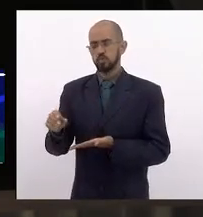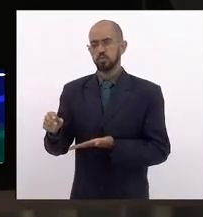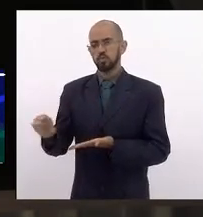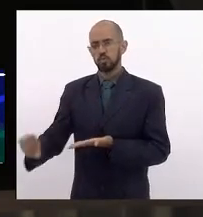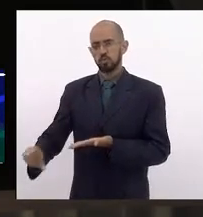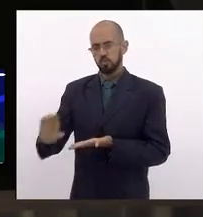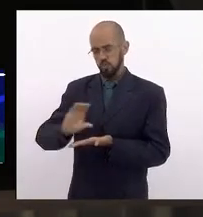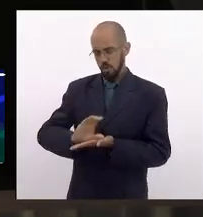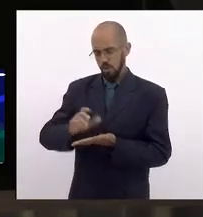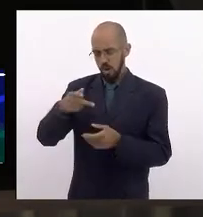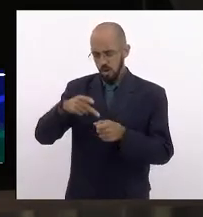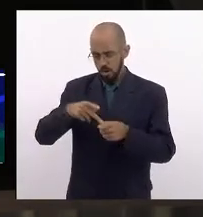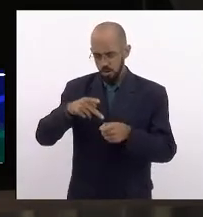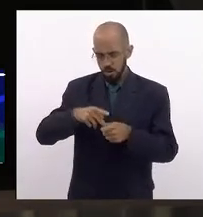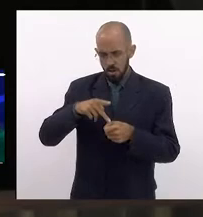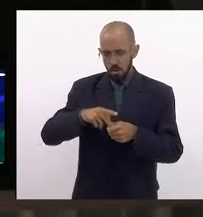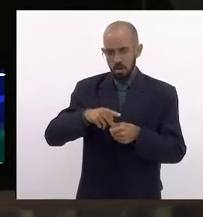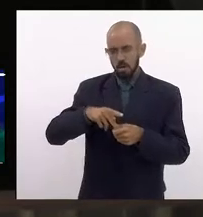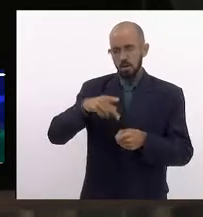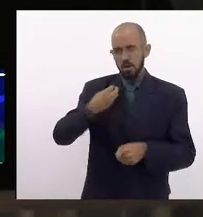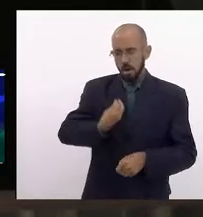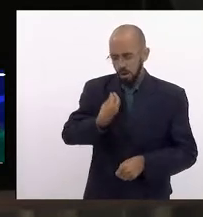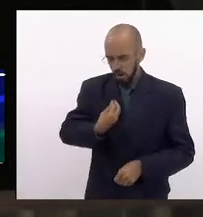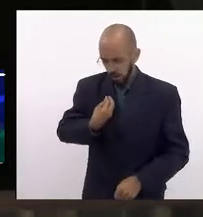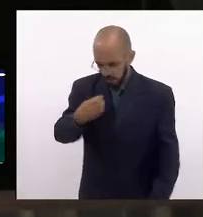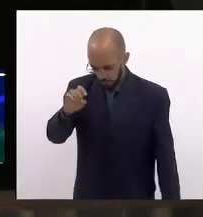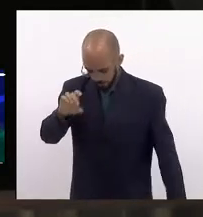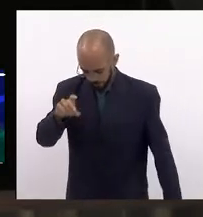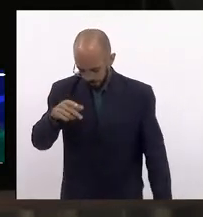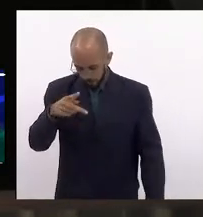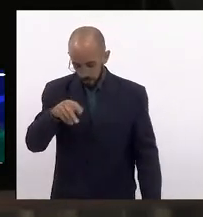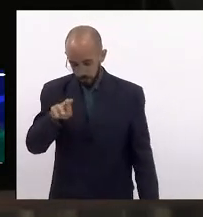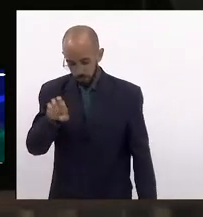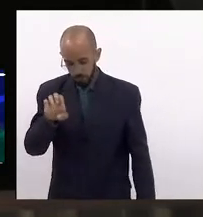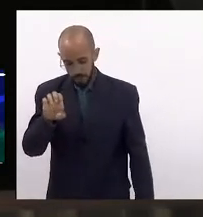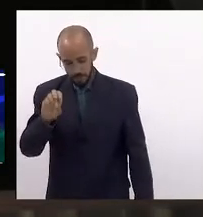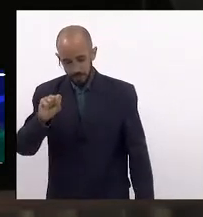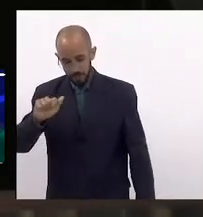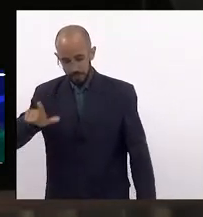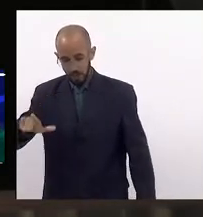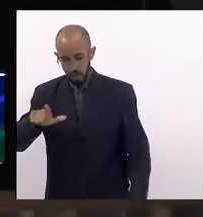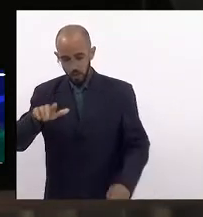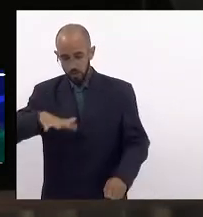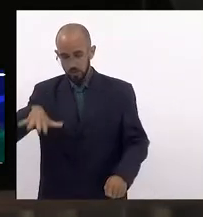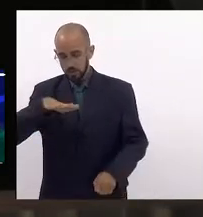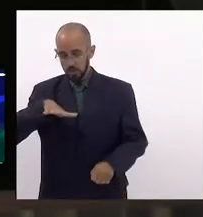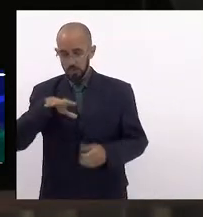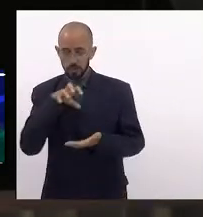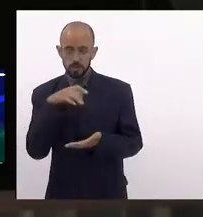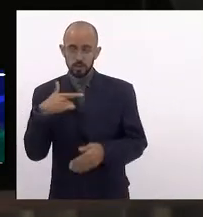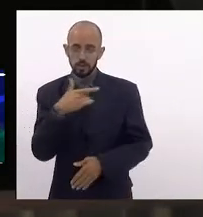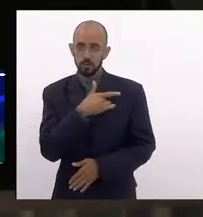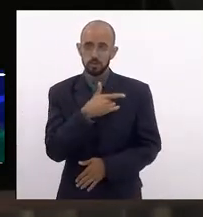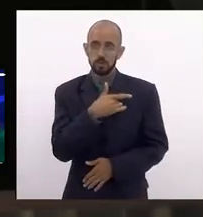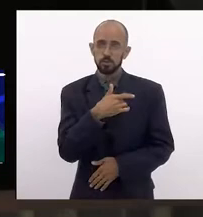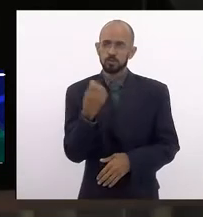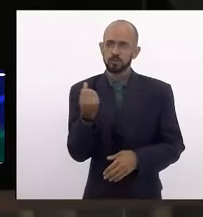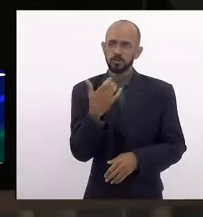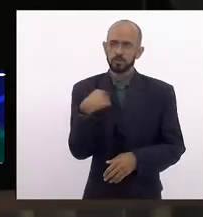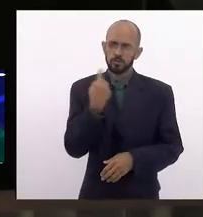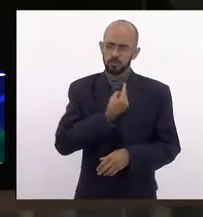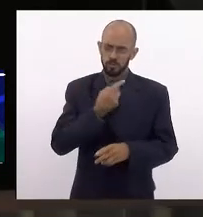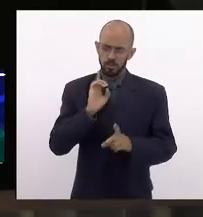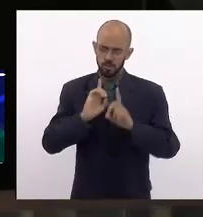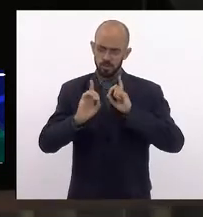dos royalties e participações especiais do pré-sal na área da saúde é quando nós discutimos lá